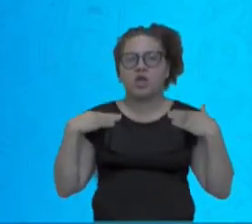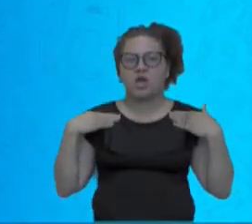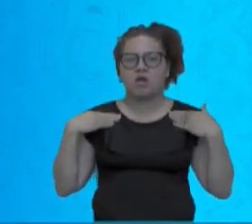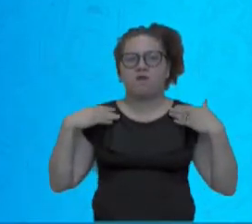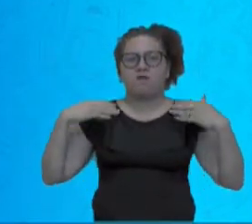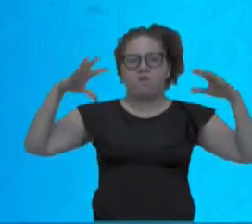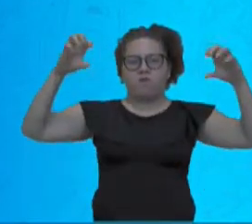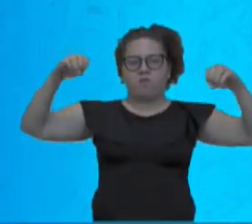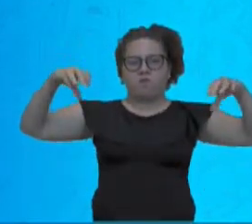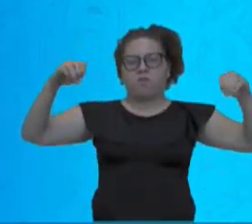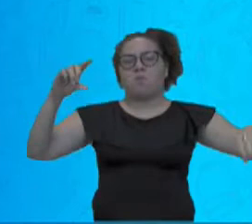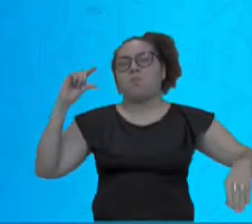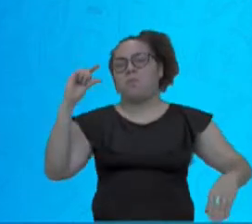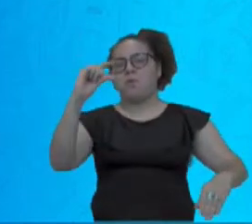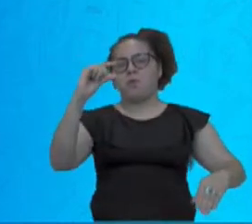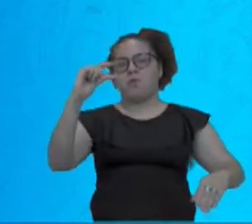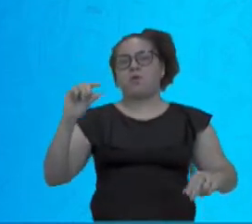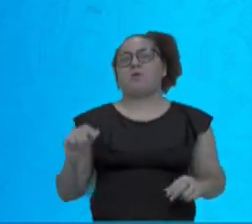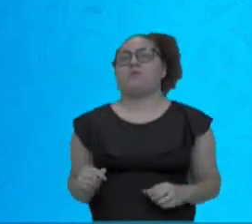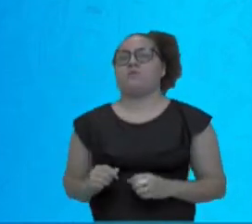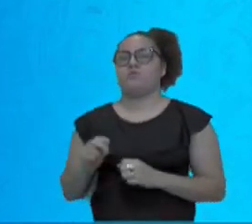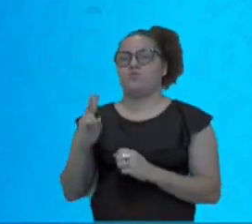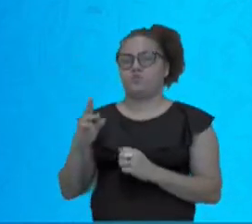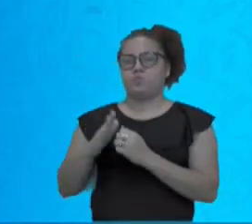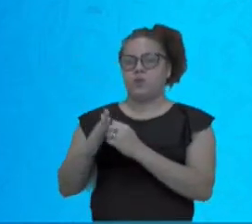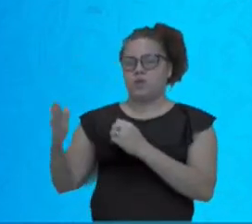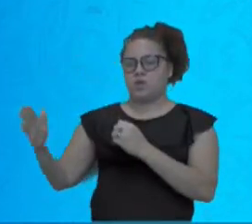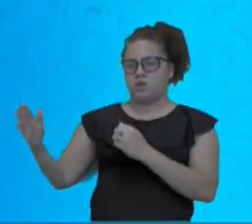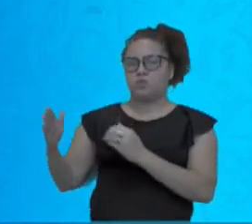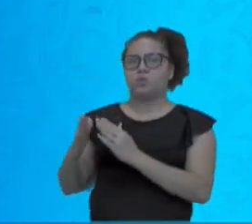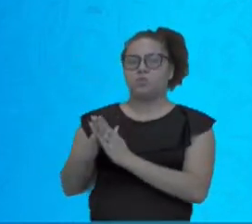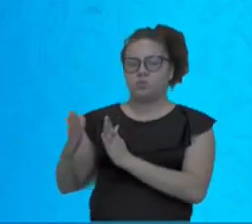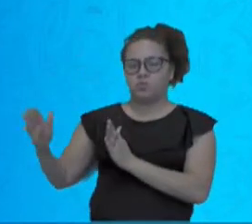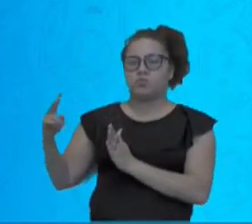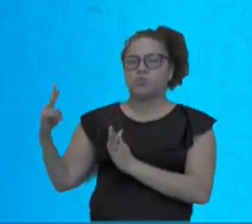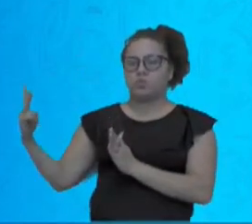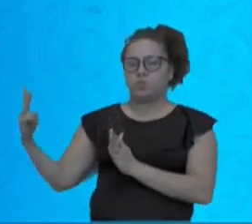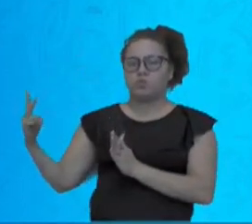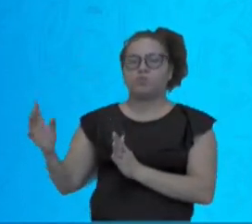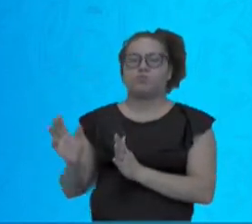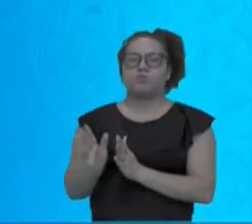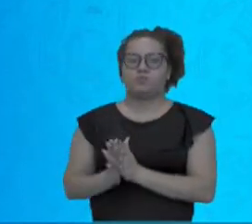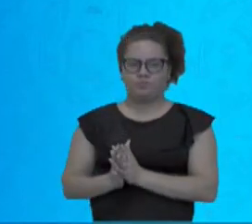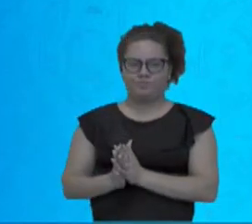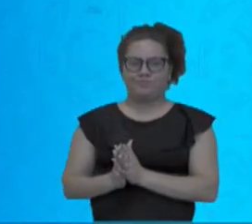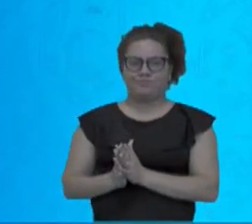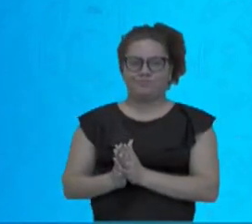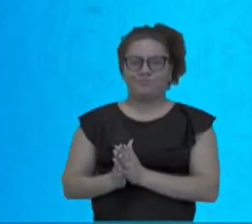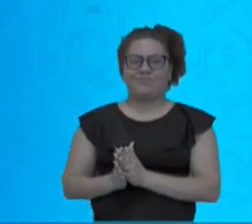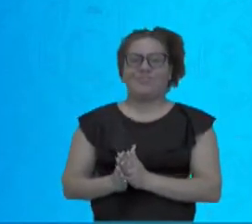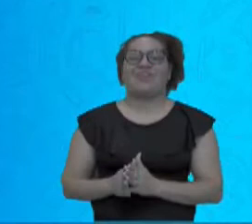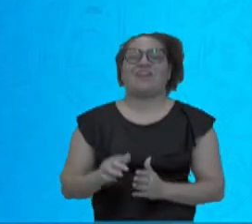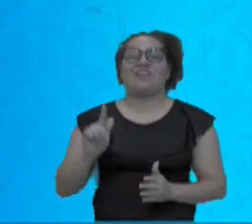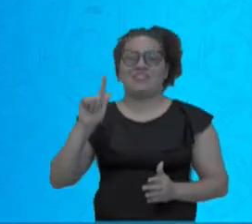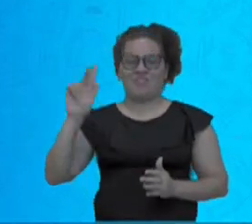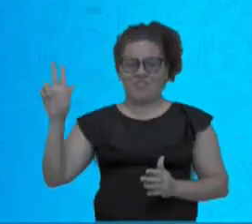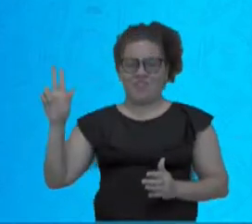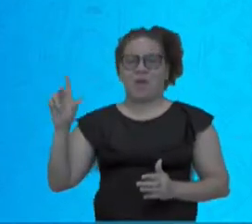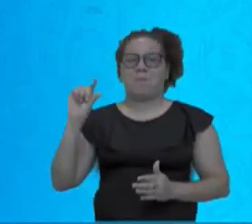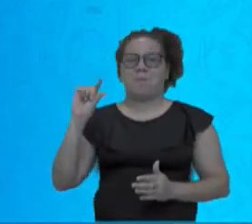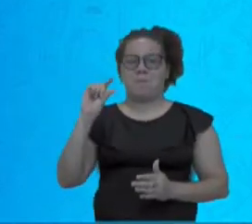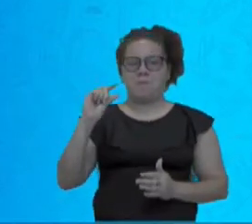verão e inverno, ok? O valadarense, o inverno é mais curtinho, né? Mas